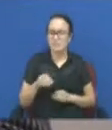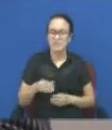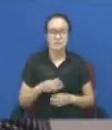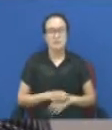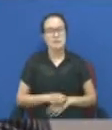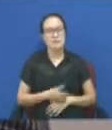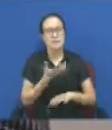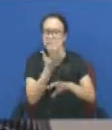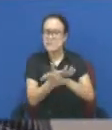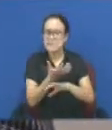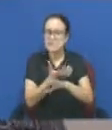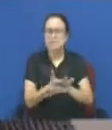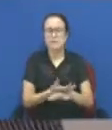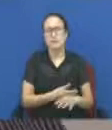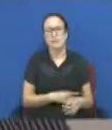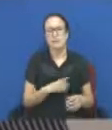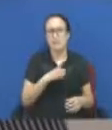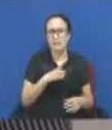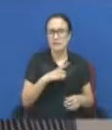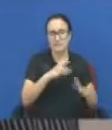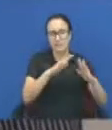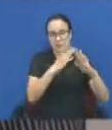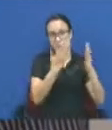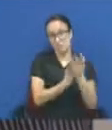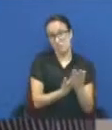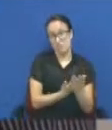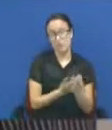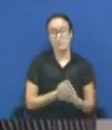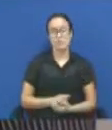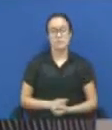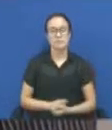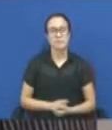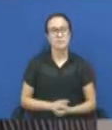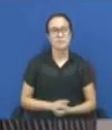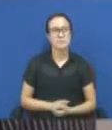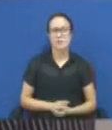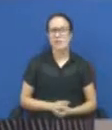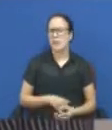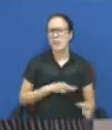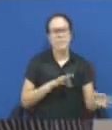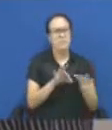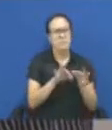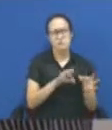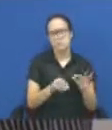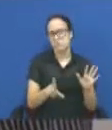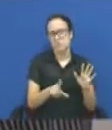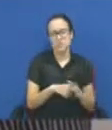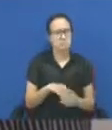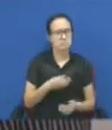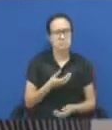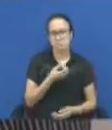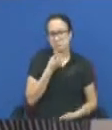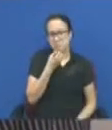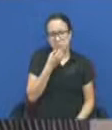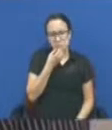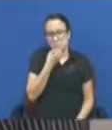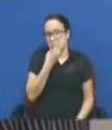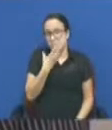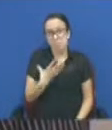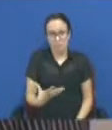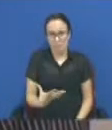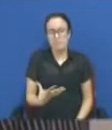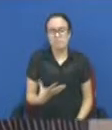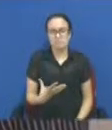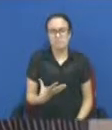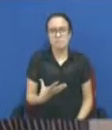implantado aí pela educação do nosso município. Então, gente, esse projeto para mim é tranquilo e de forma